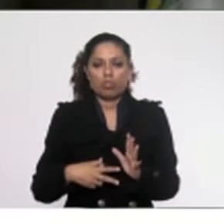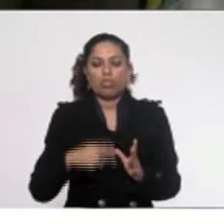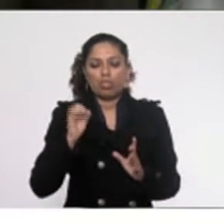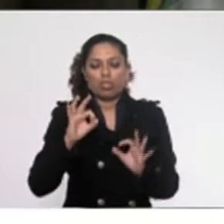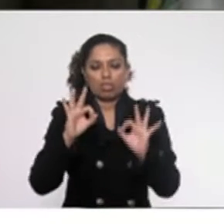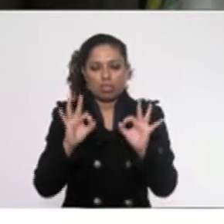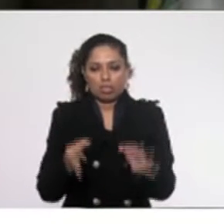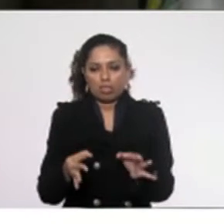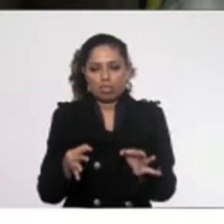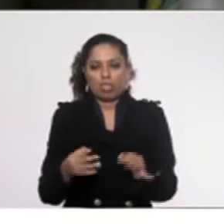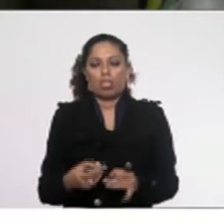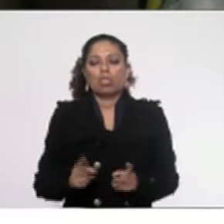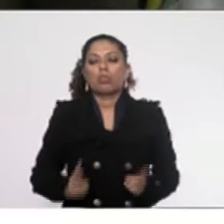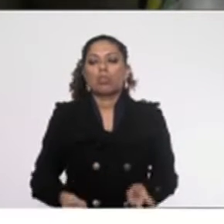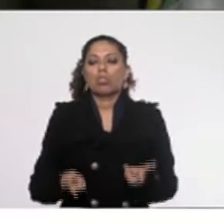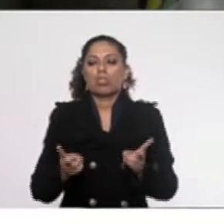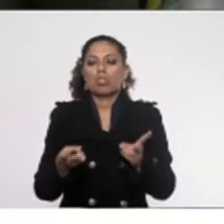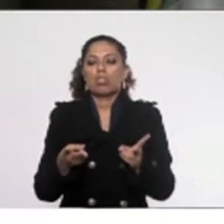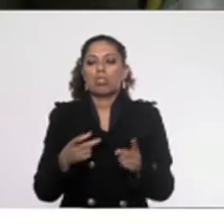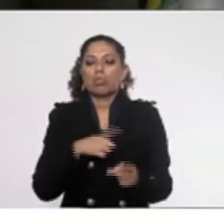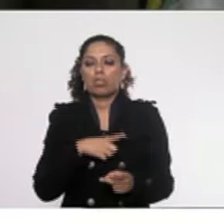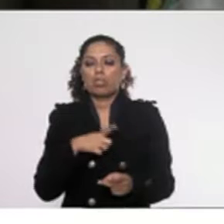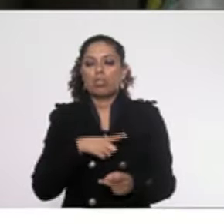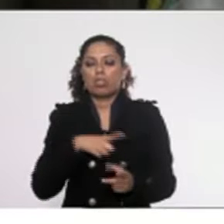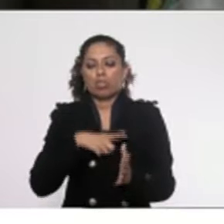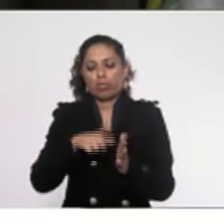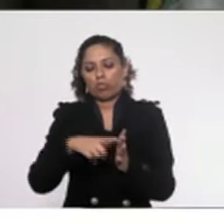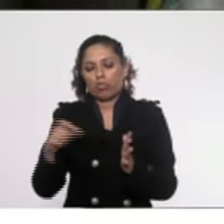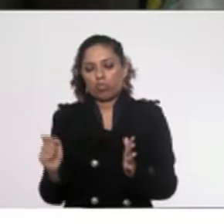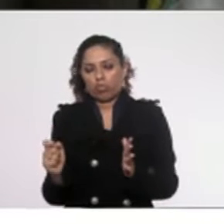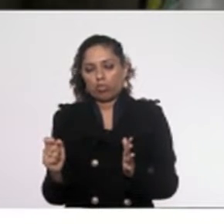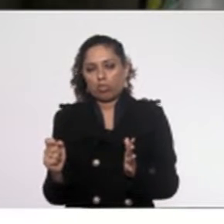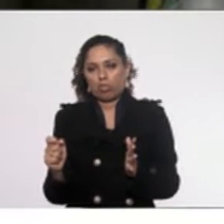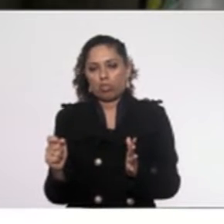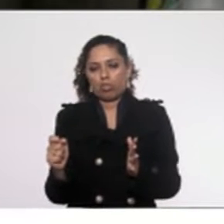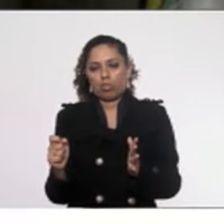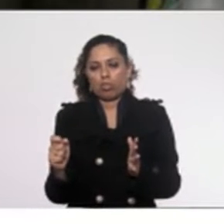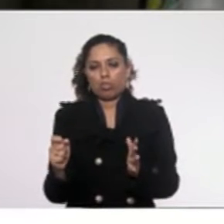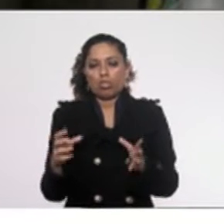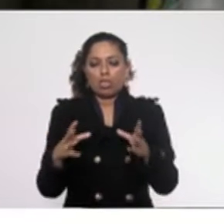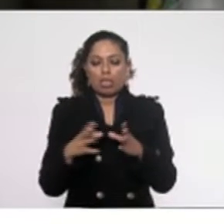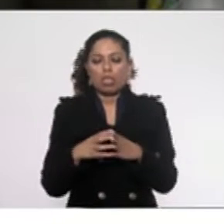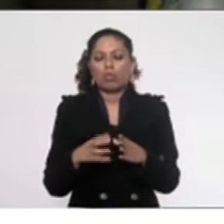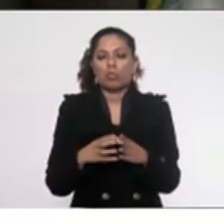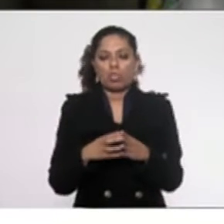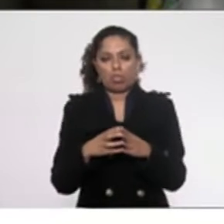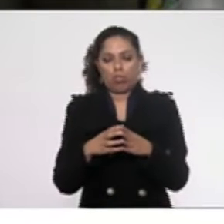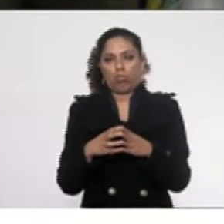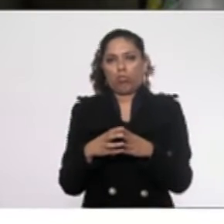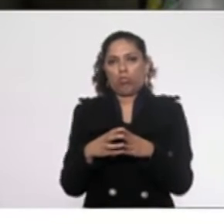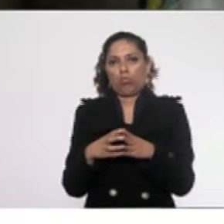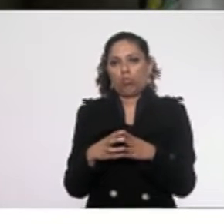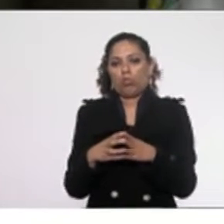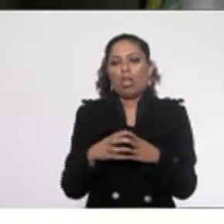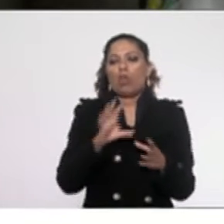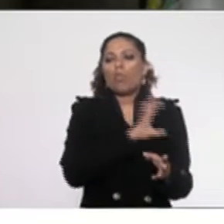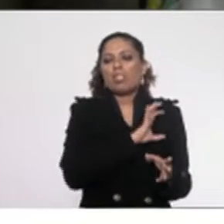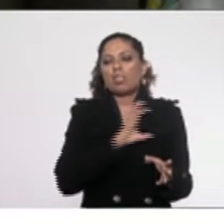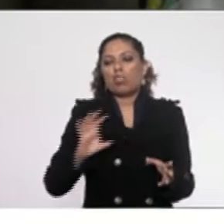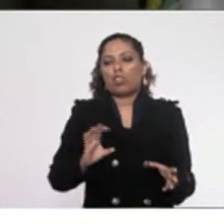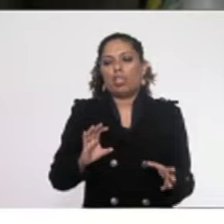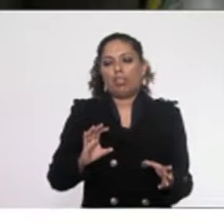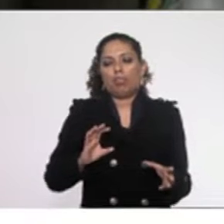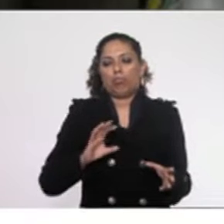provavelmente, sempre houve destaque na comissão e